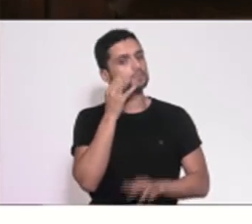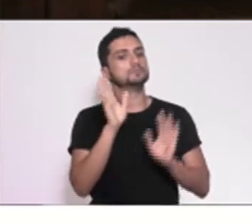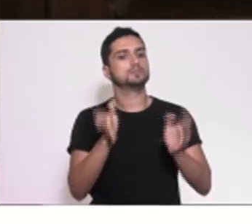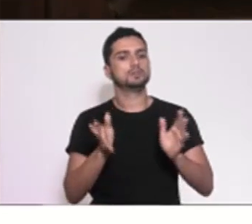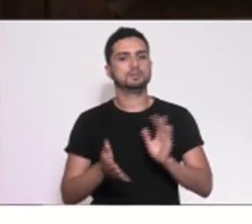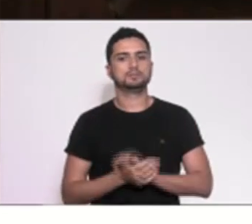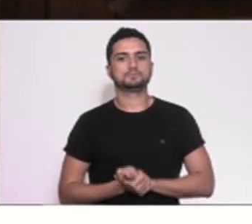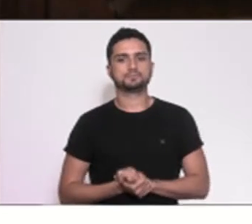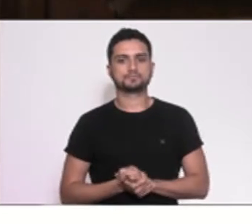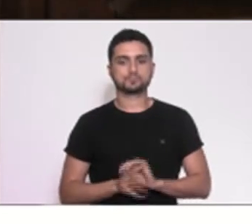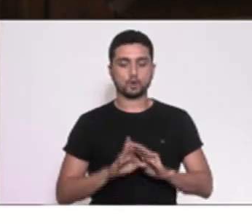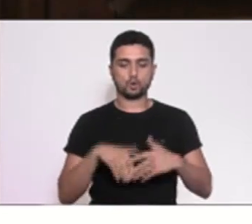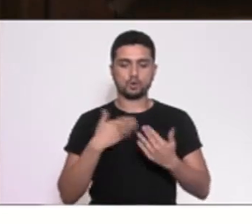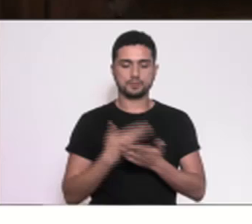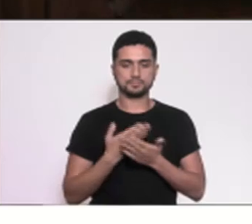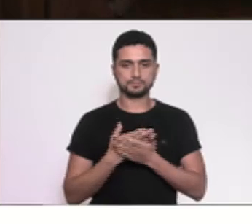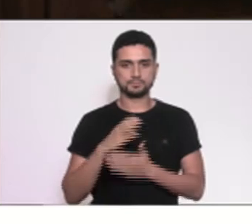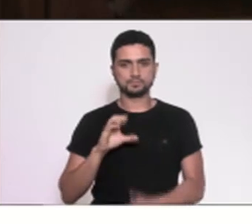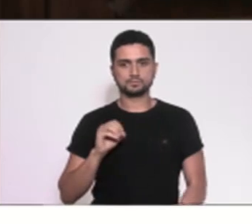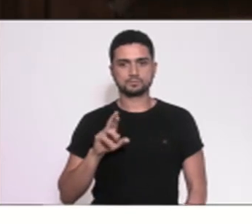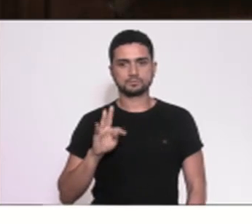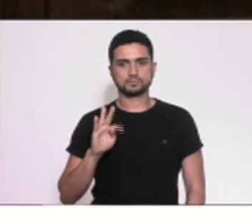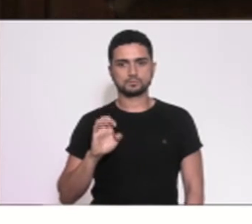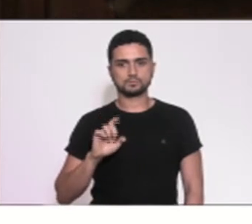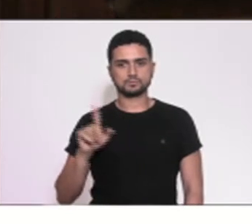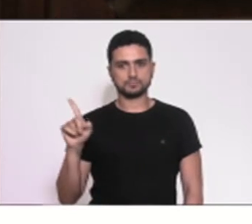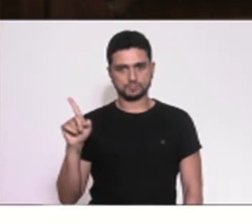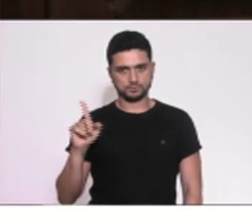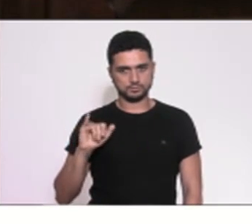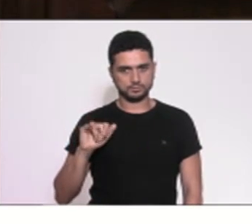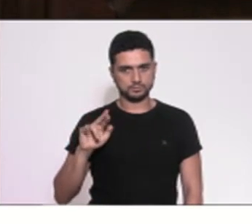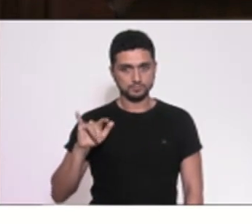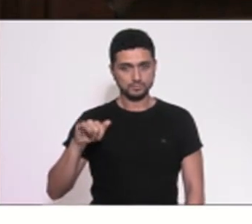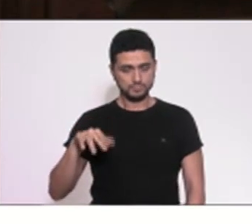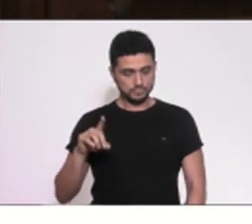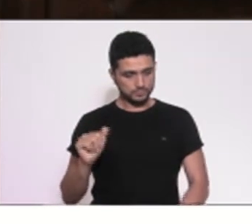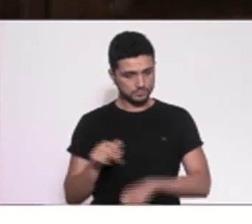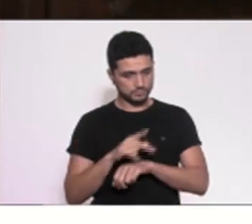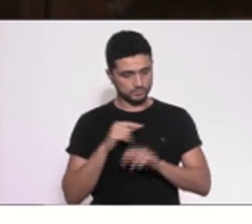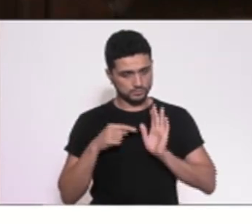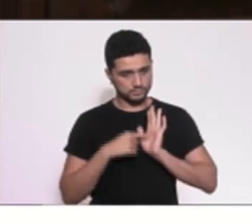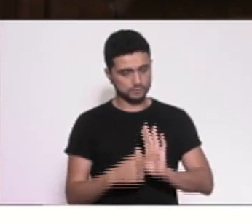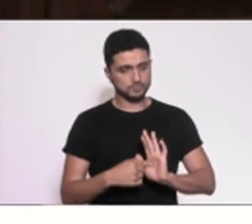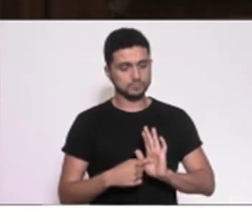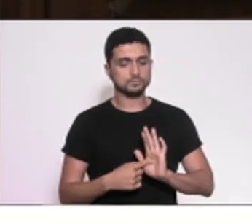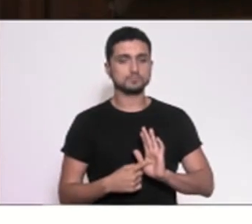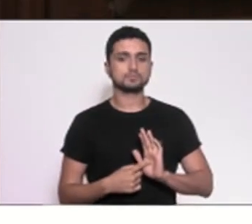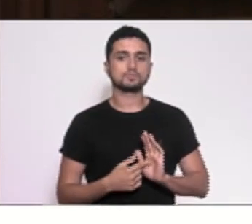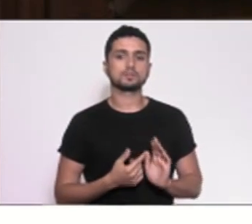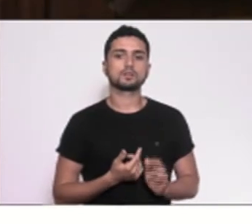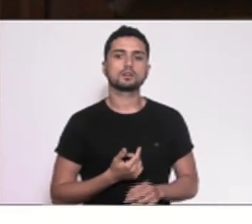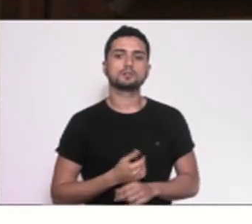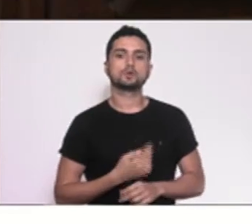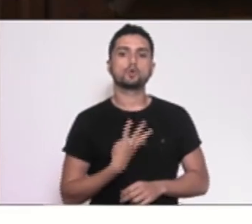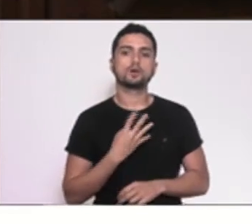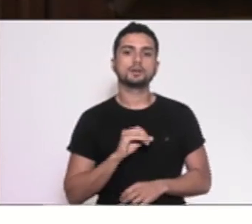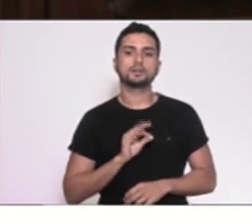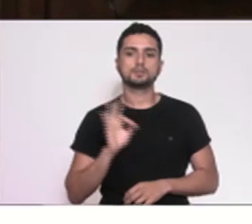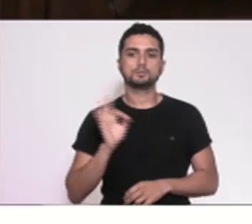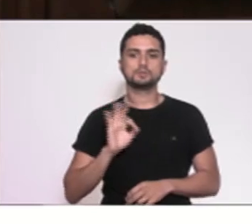pelo Colégio Court da Irlanda apontou em seus resultados que cerca de 40%